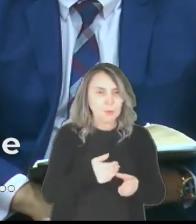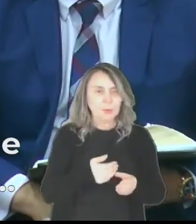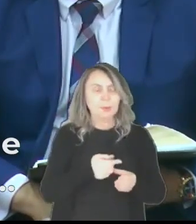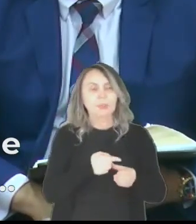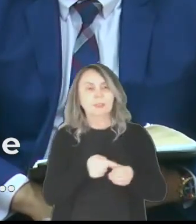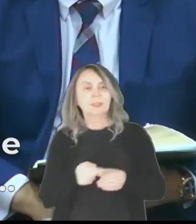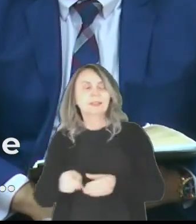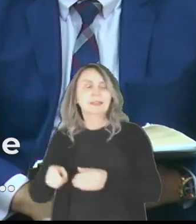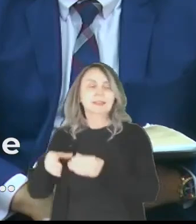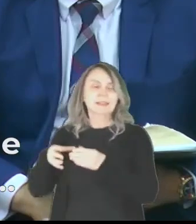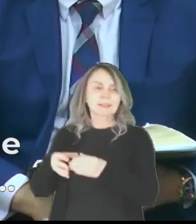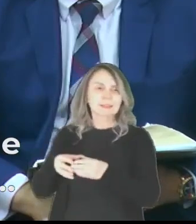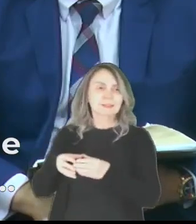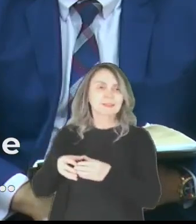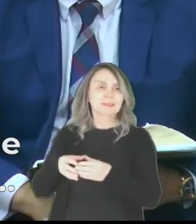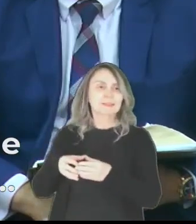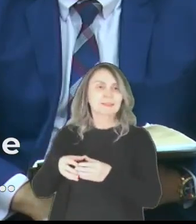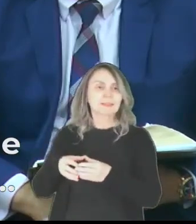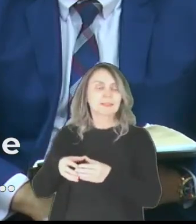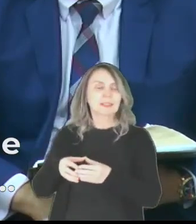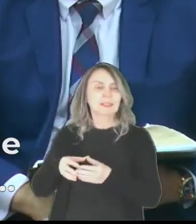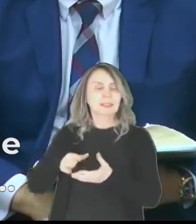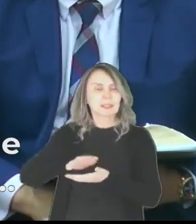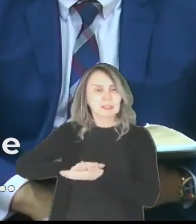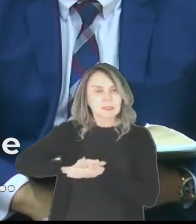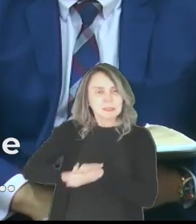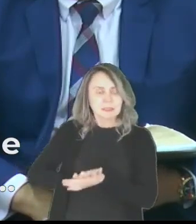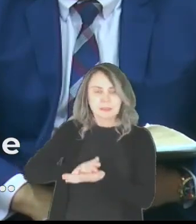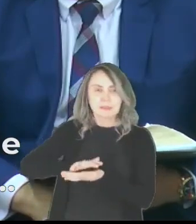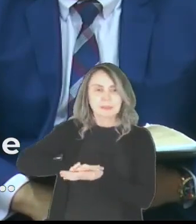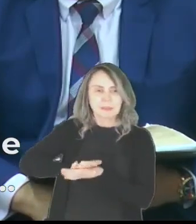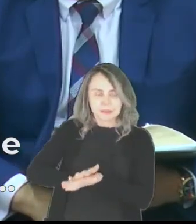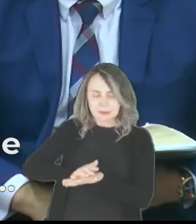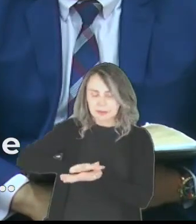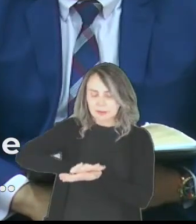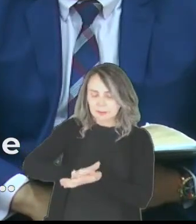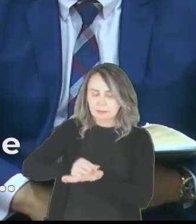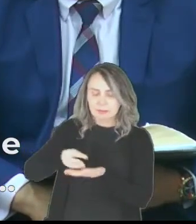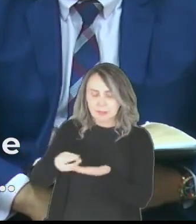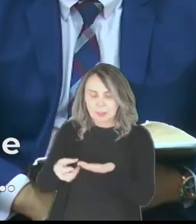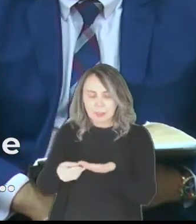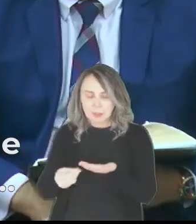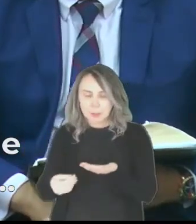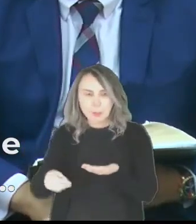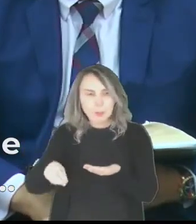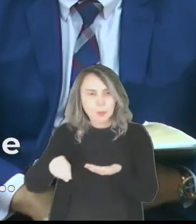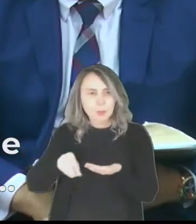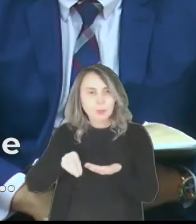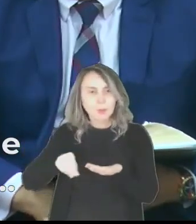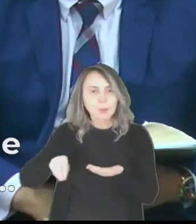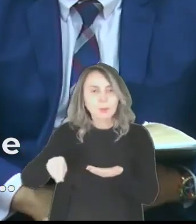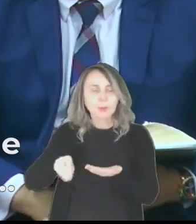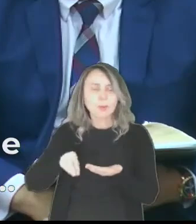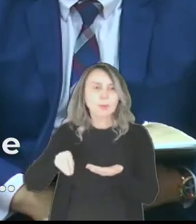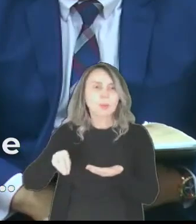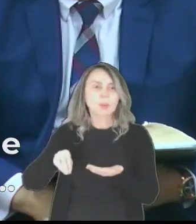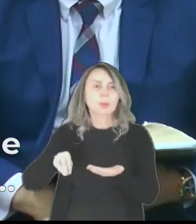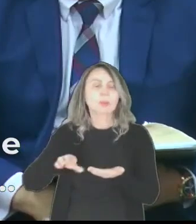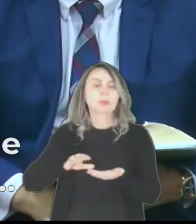grau. Grau quer dizer pilão. A palavra grau com L é pilão, traduzindo para um português nordestino. E